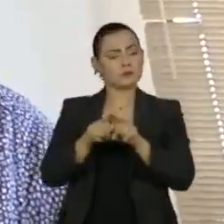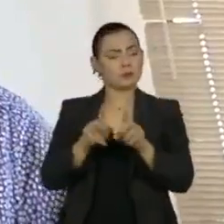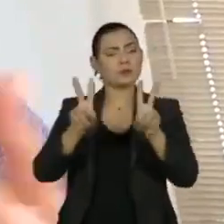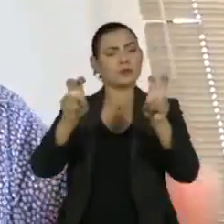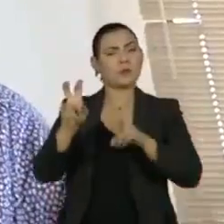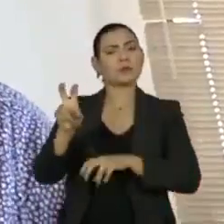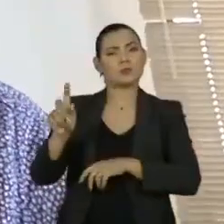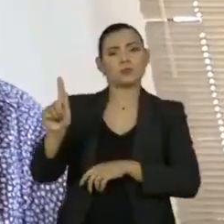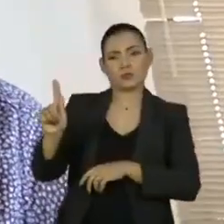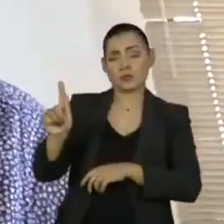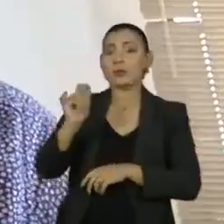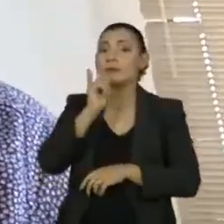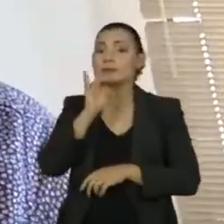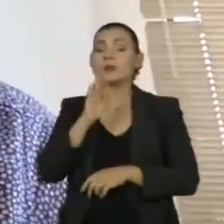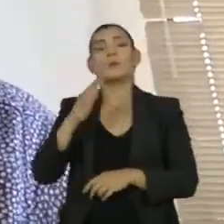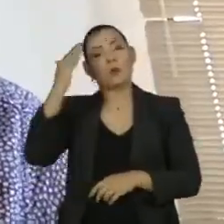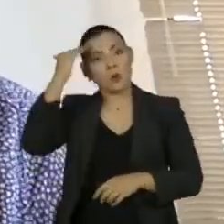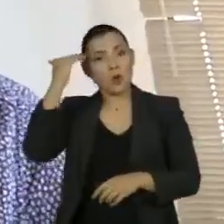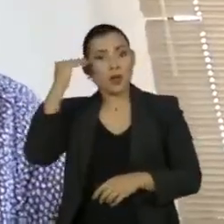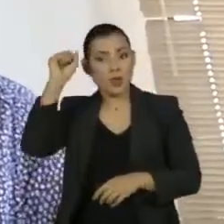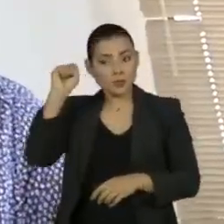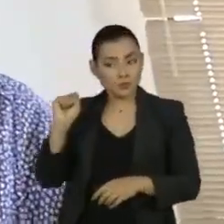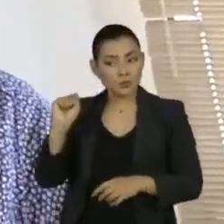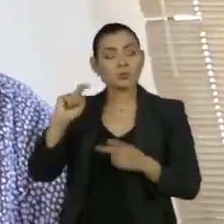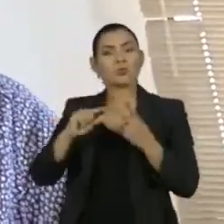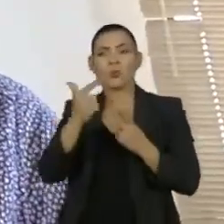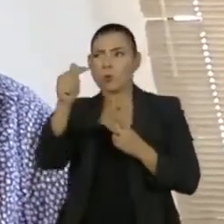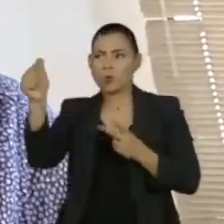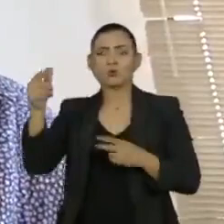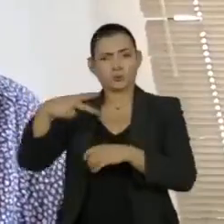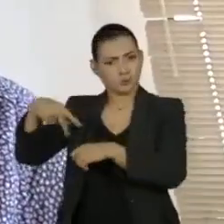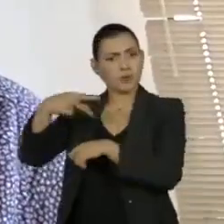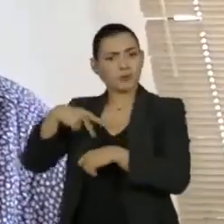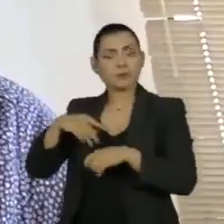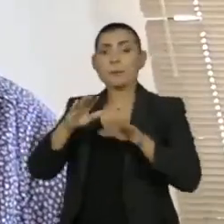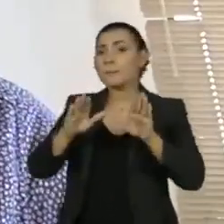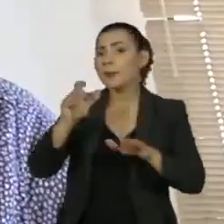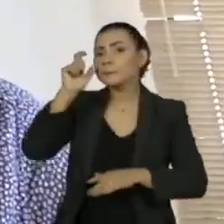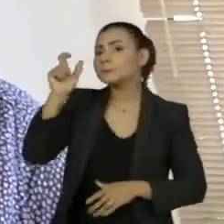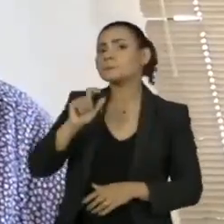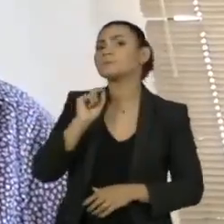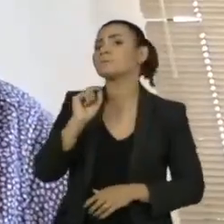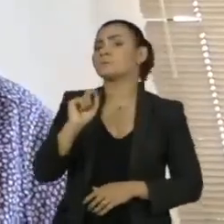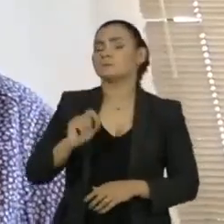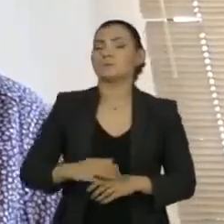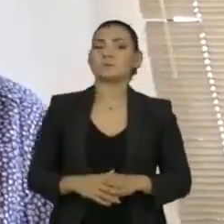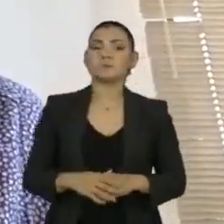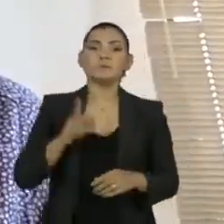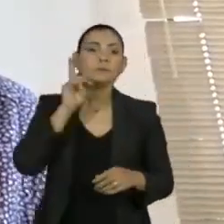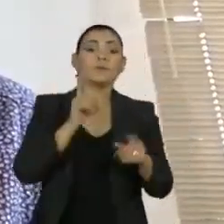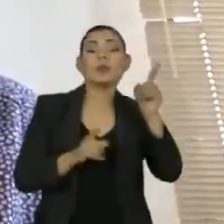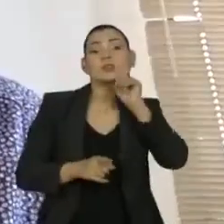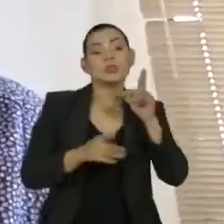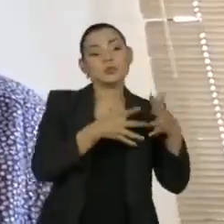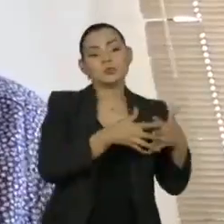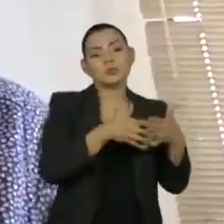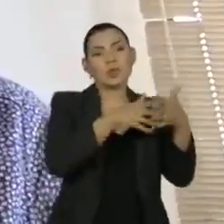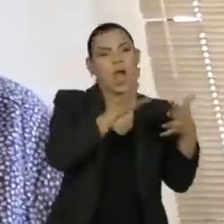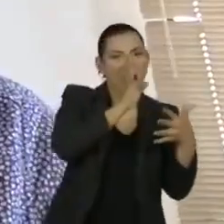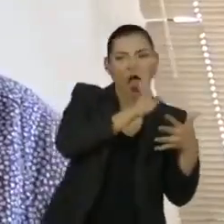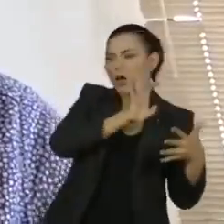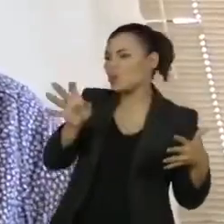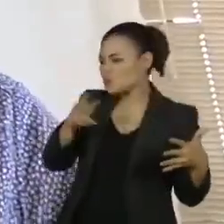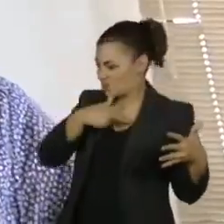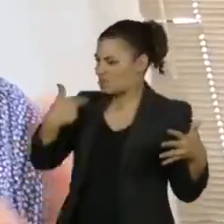tema, como, por exemplo, Coreia do Sul, entre outros. O que é interessante é que os Estados Unidos acusam a China